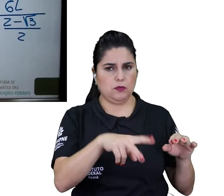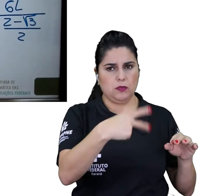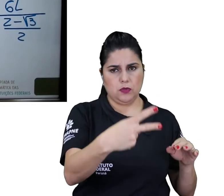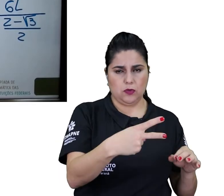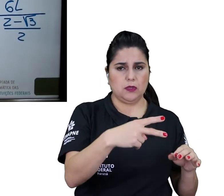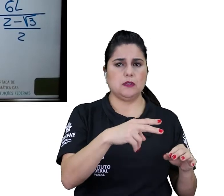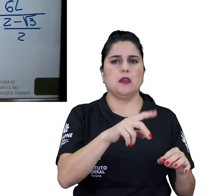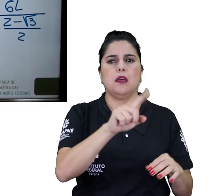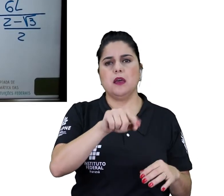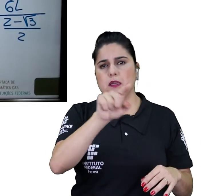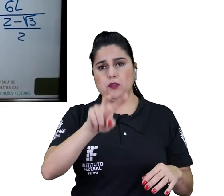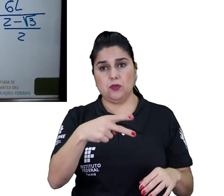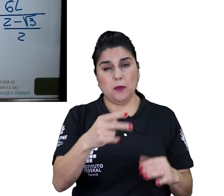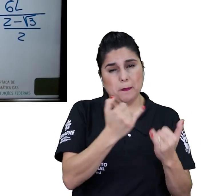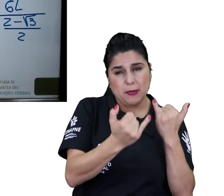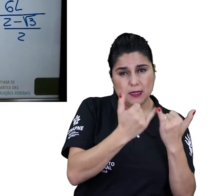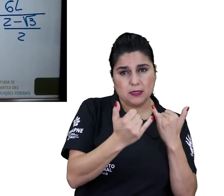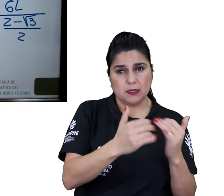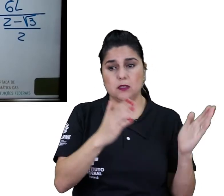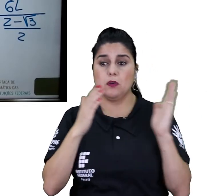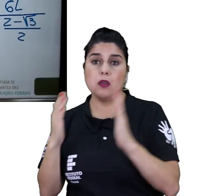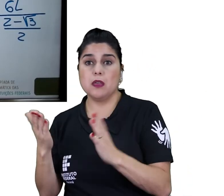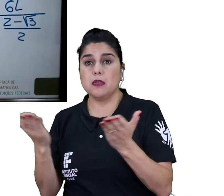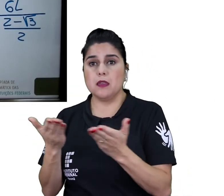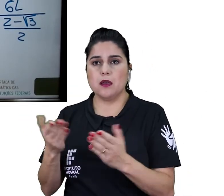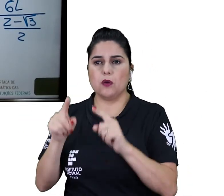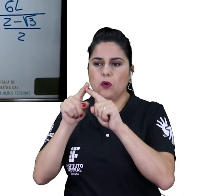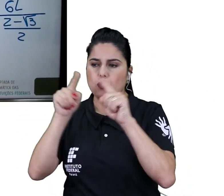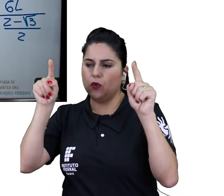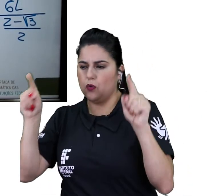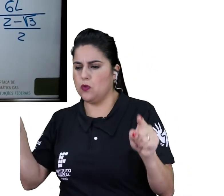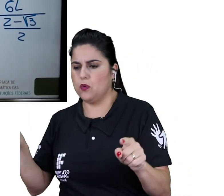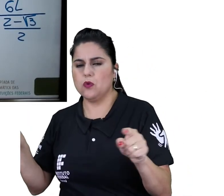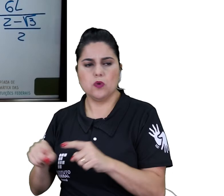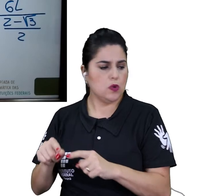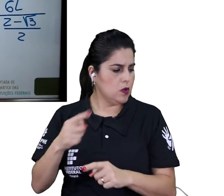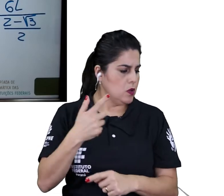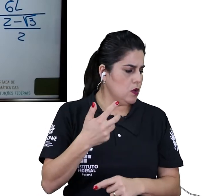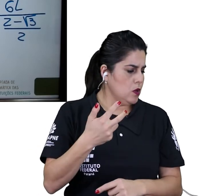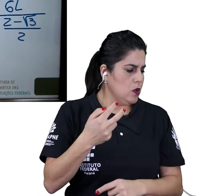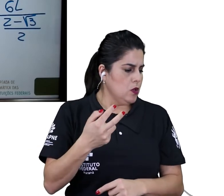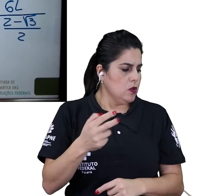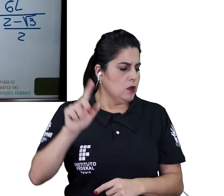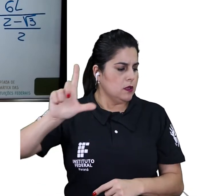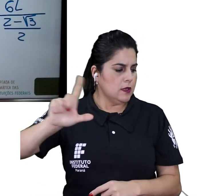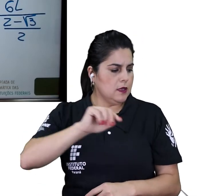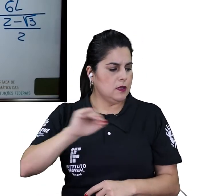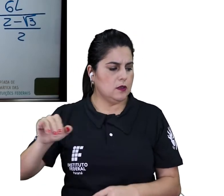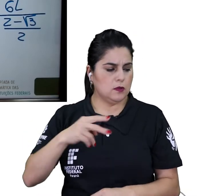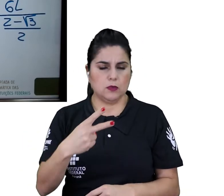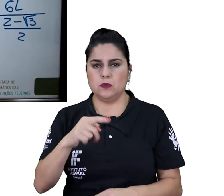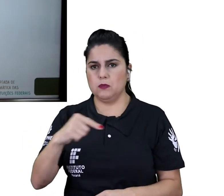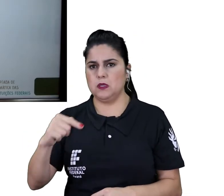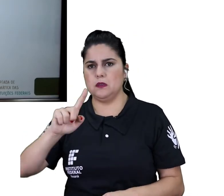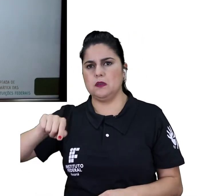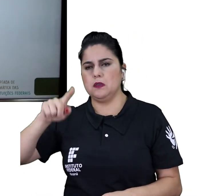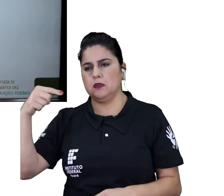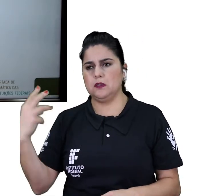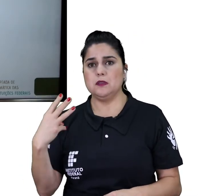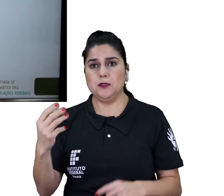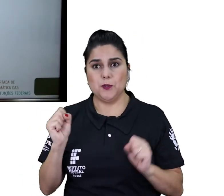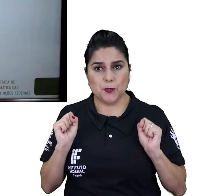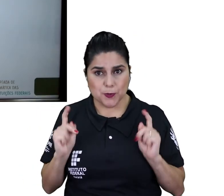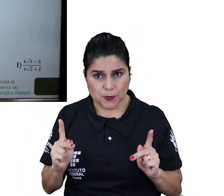2 menos raiz de 2, até parecido, e agora 12L sobre 2 menos raiz de 3. Muito bem.